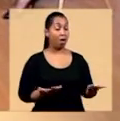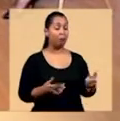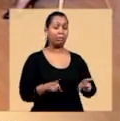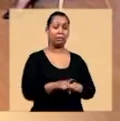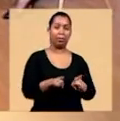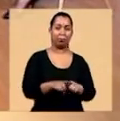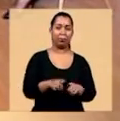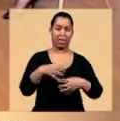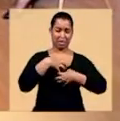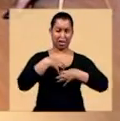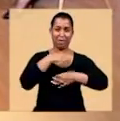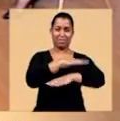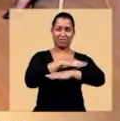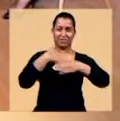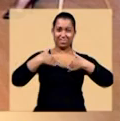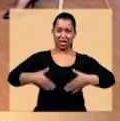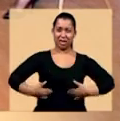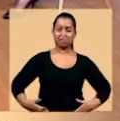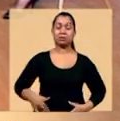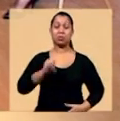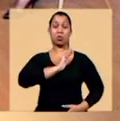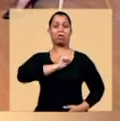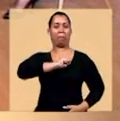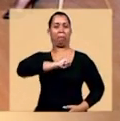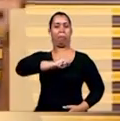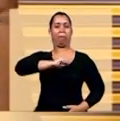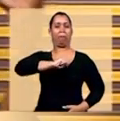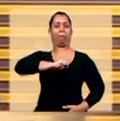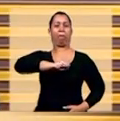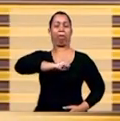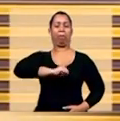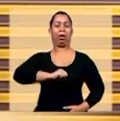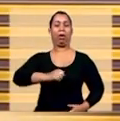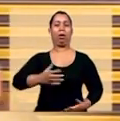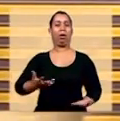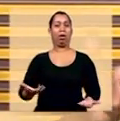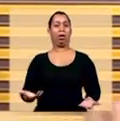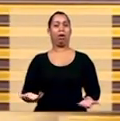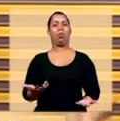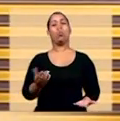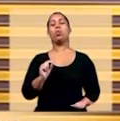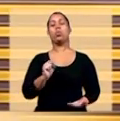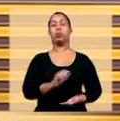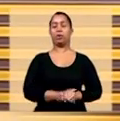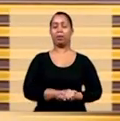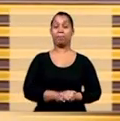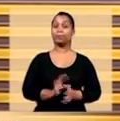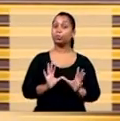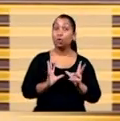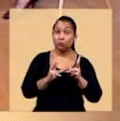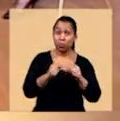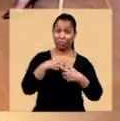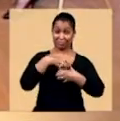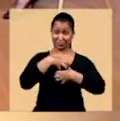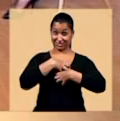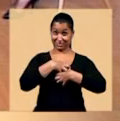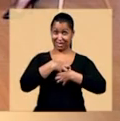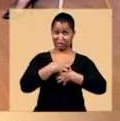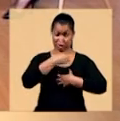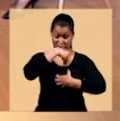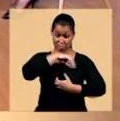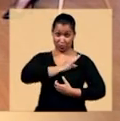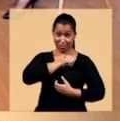Essa situação também traz sintomas físicos? Traz. Taquicardia? Chama psicossomática. Tudo que